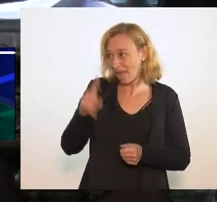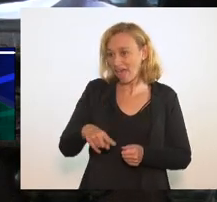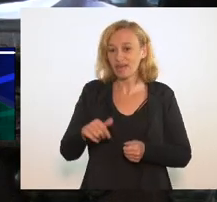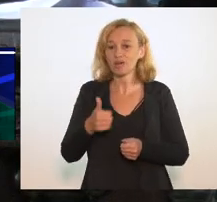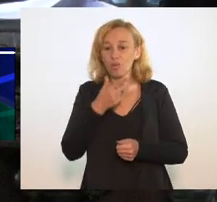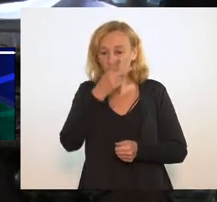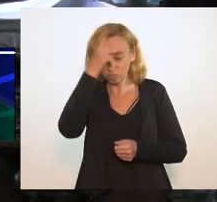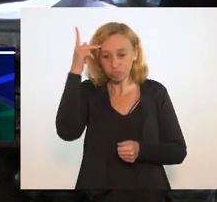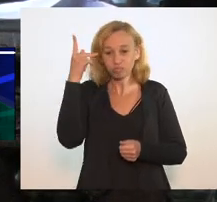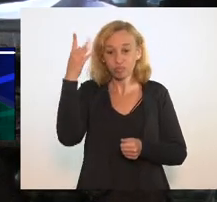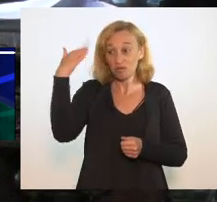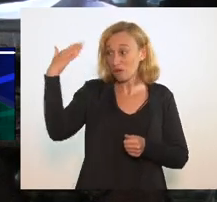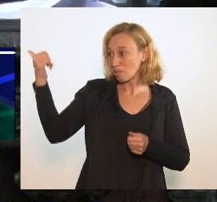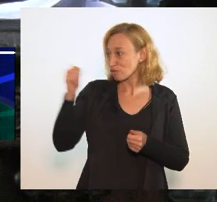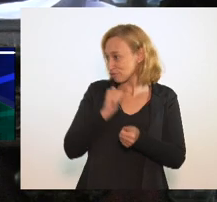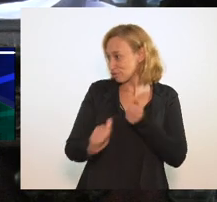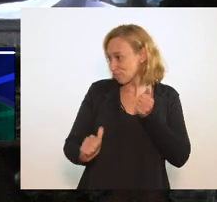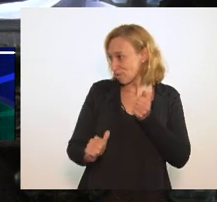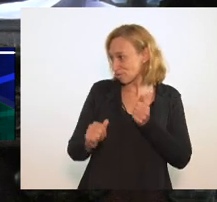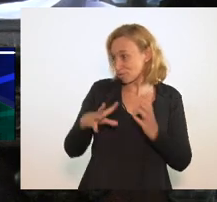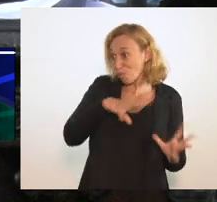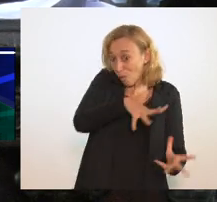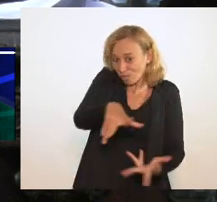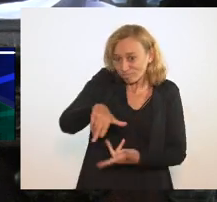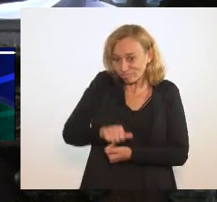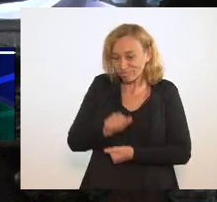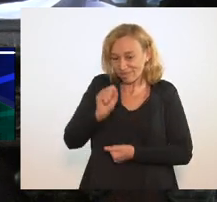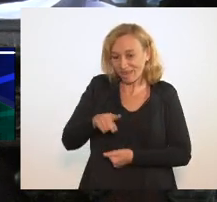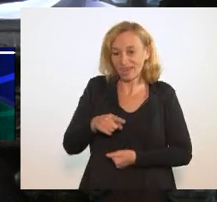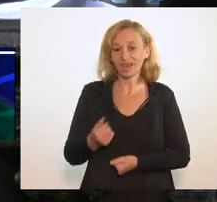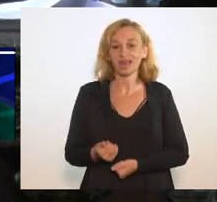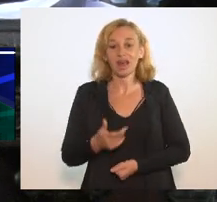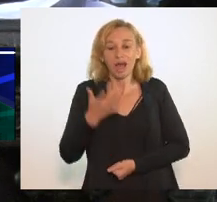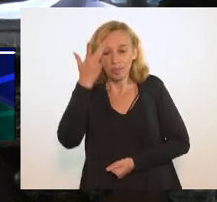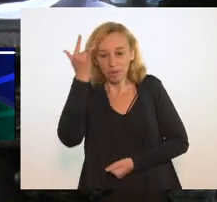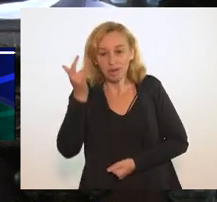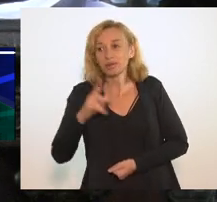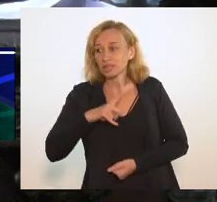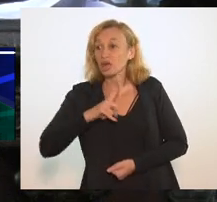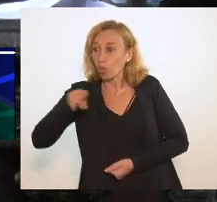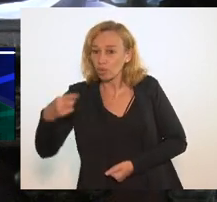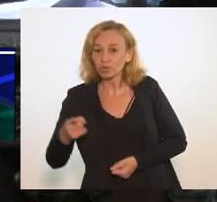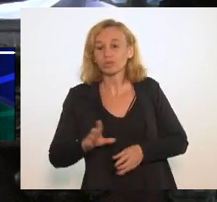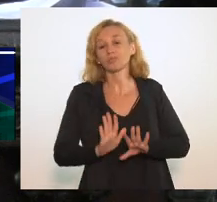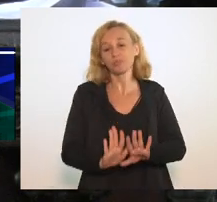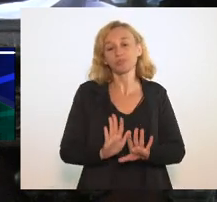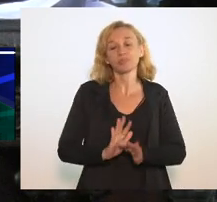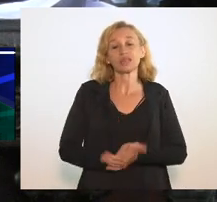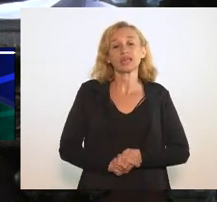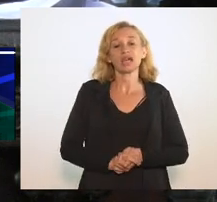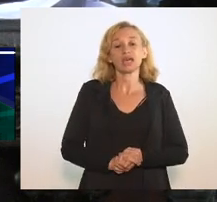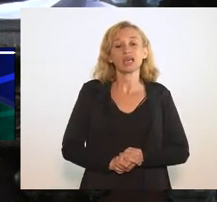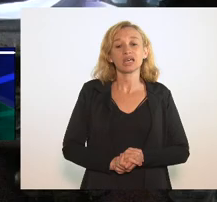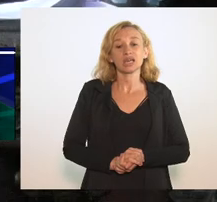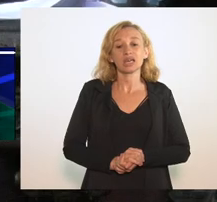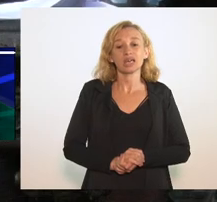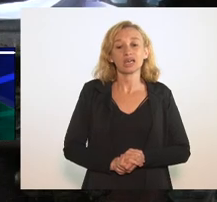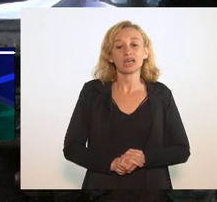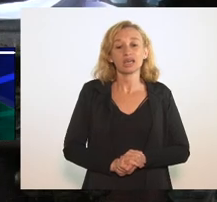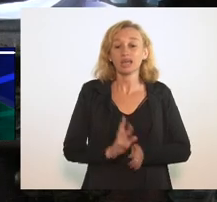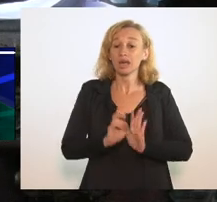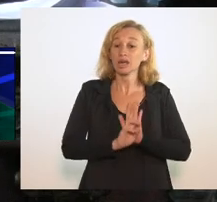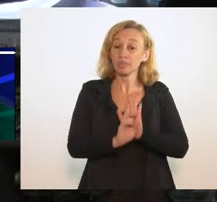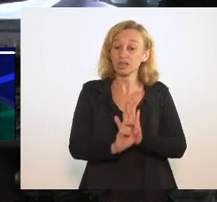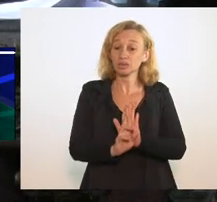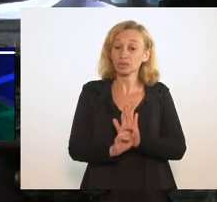o maior jogador de todos os tempos do planeta. Amanhã poderá até ter outro. Ele